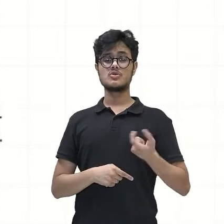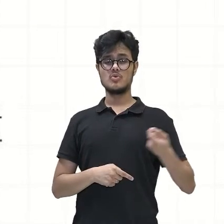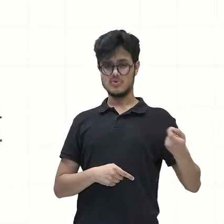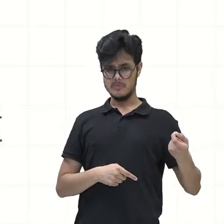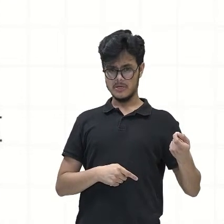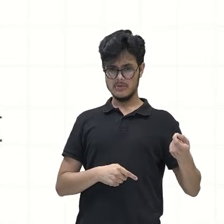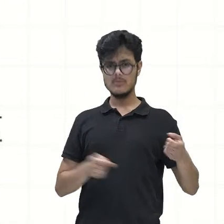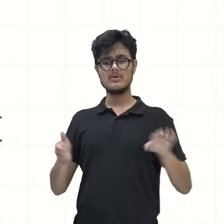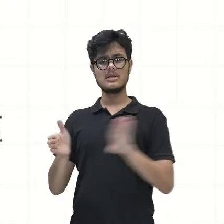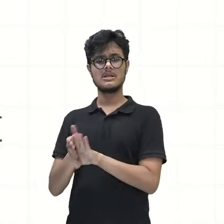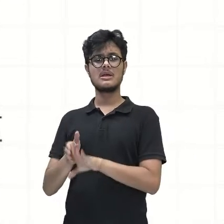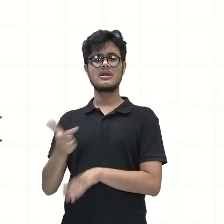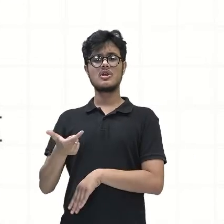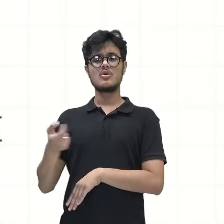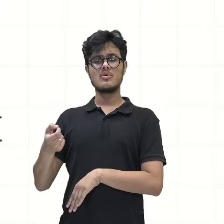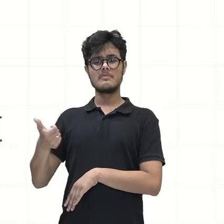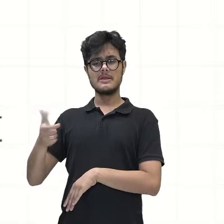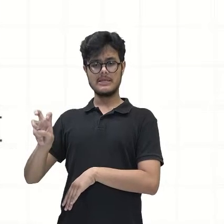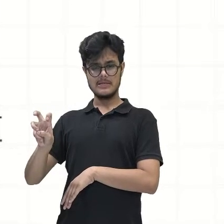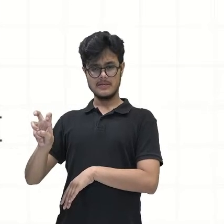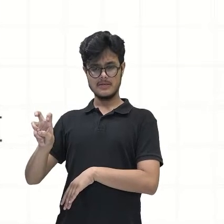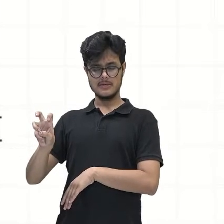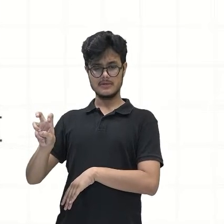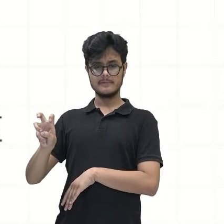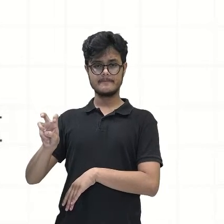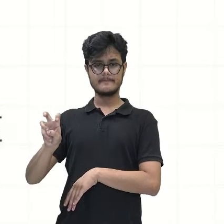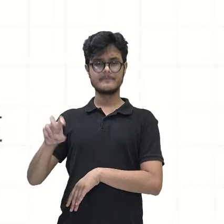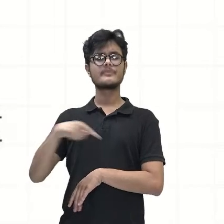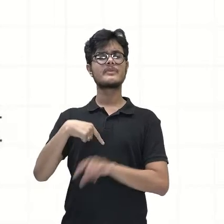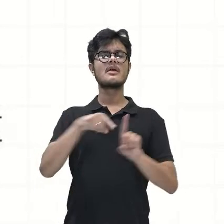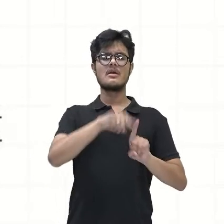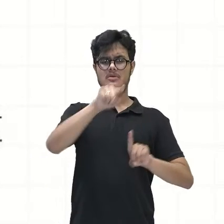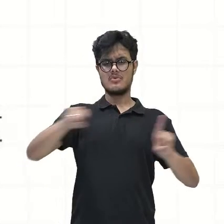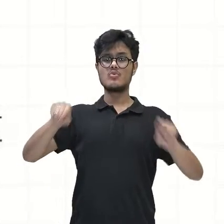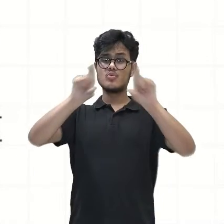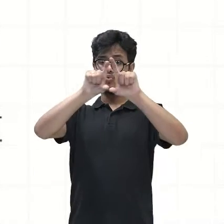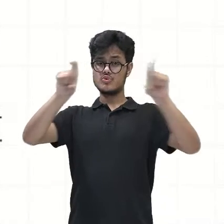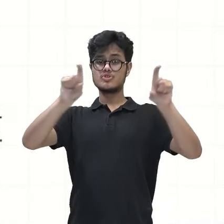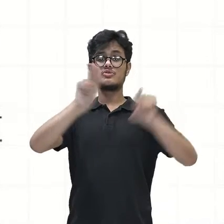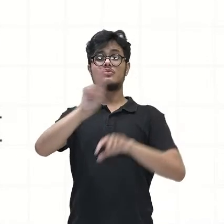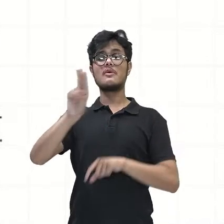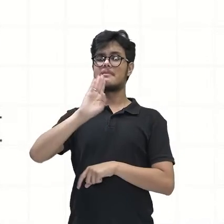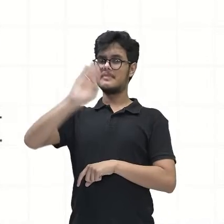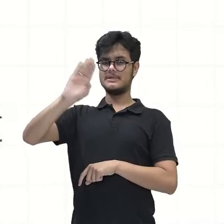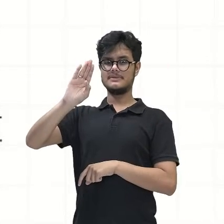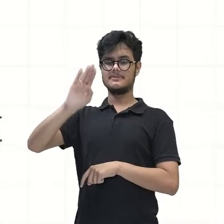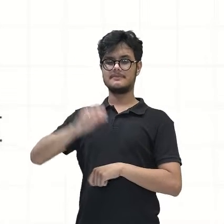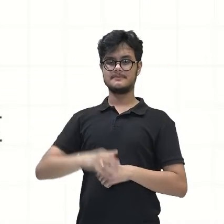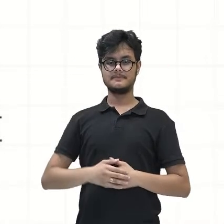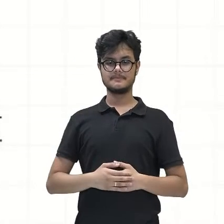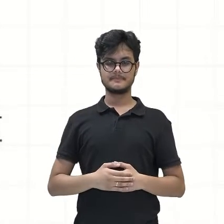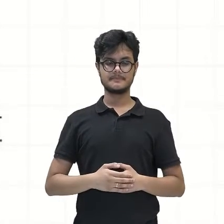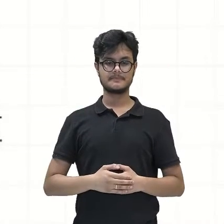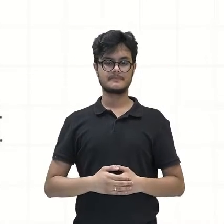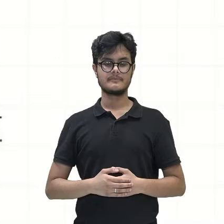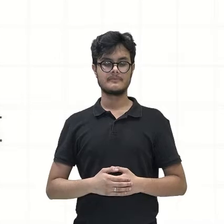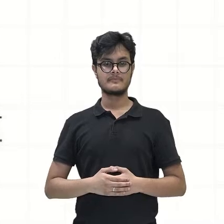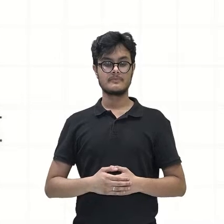aqui, ó, nossa primeira visualização é a fonte, né? Ou a fonte não,